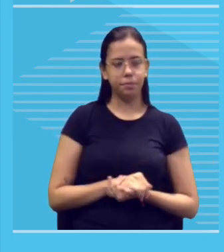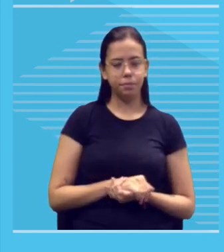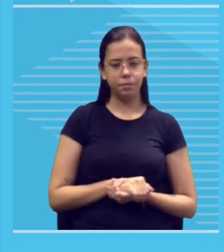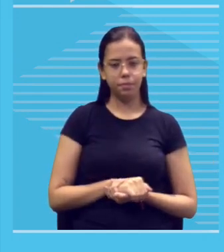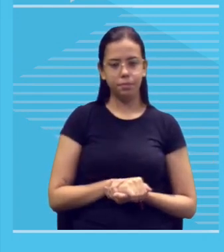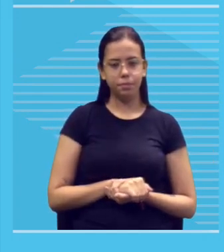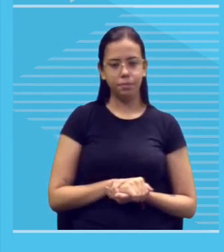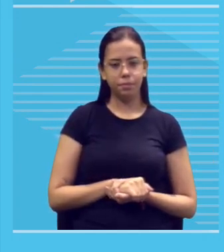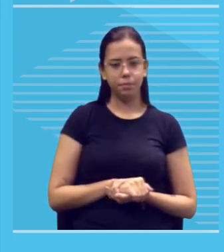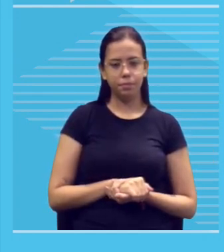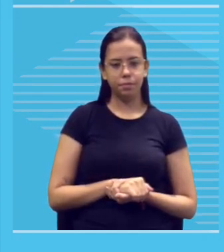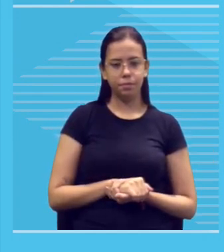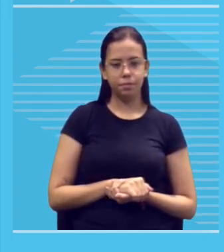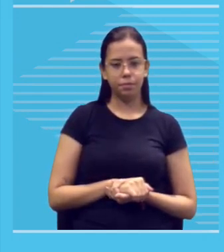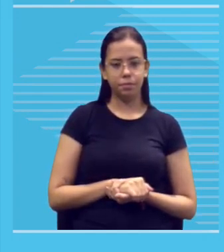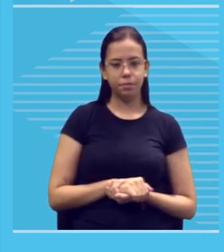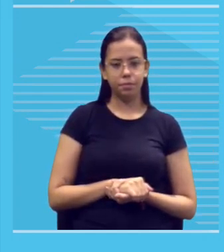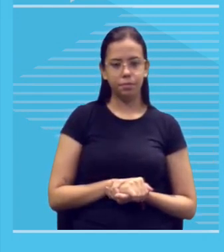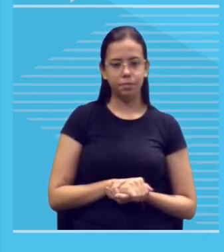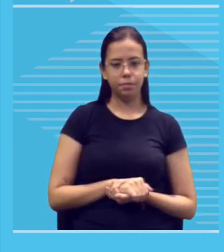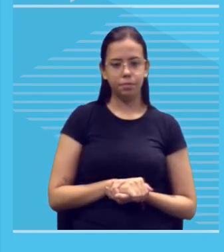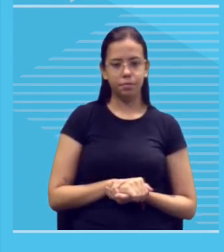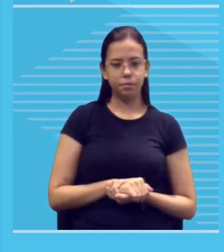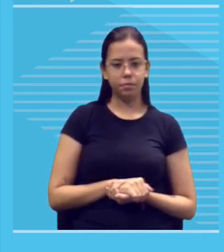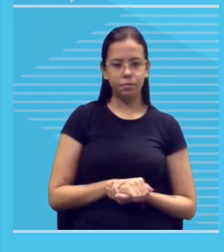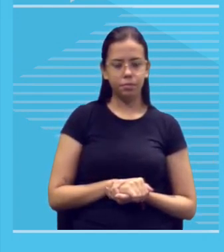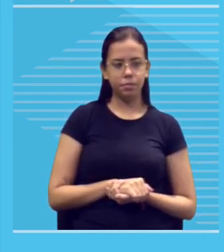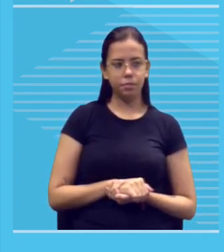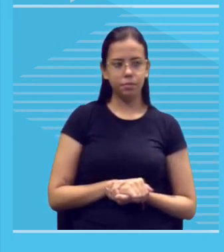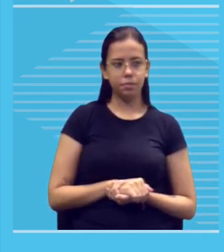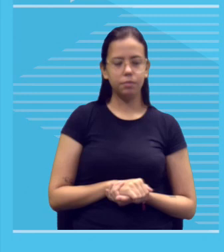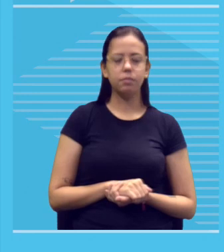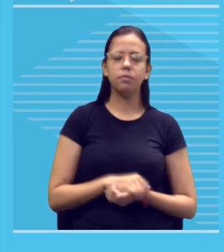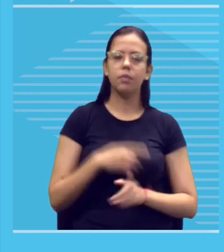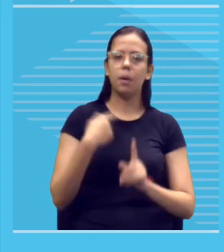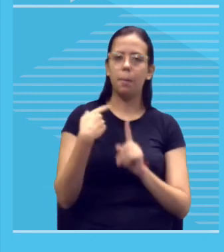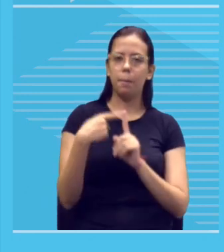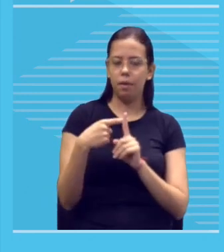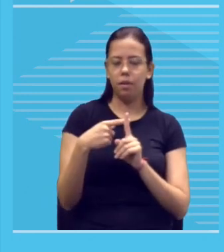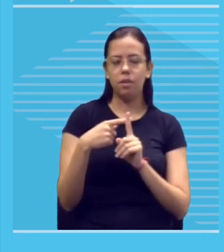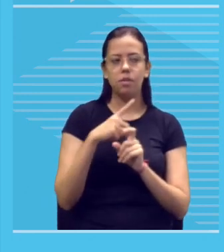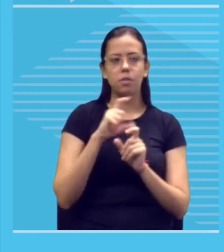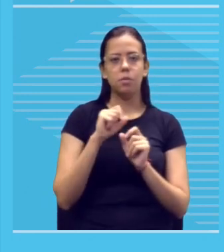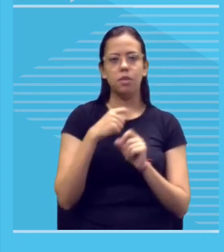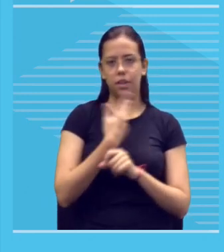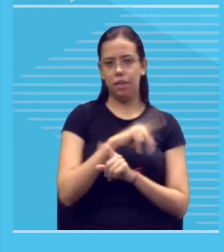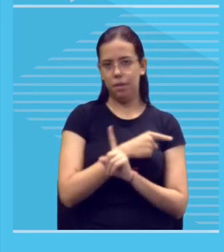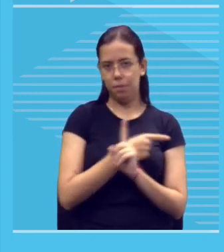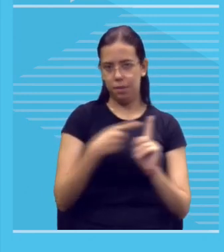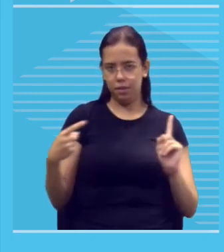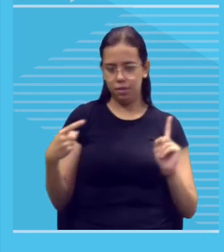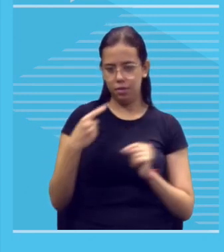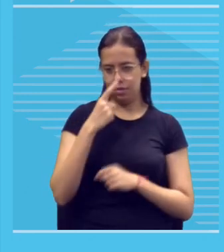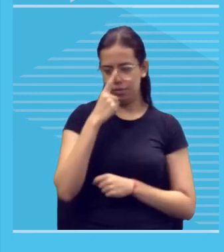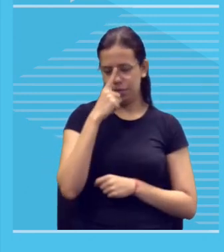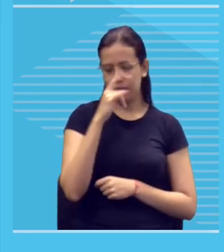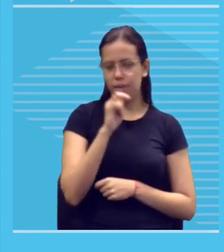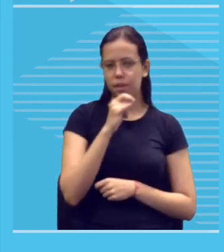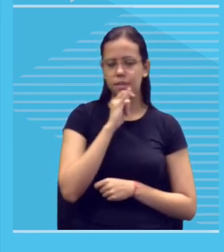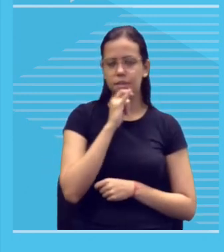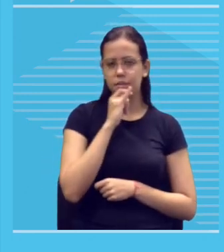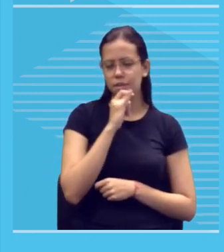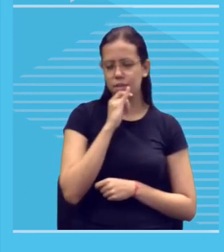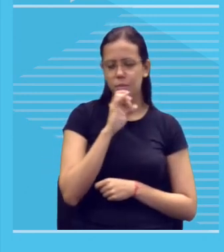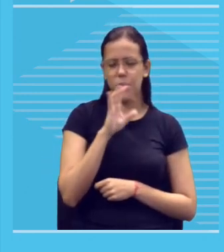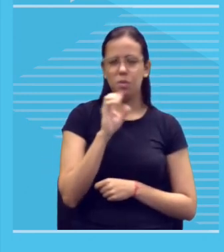né duas vezes esse número somado com a metade desse número por exemplo se